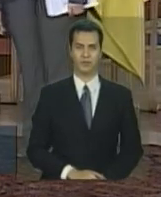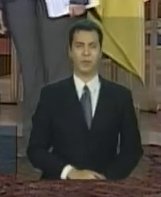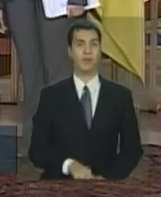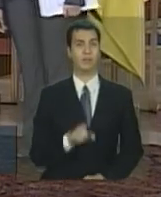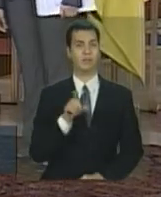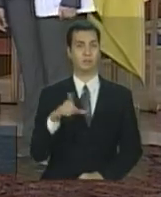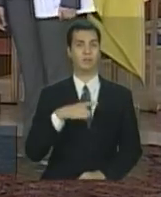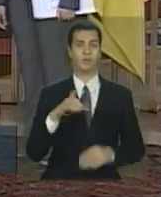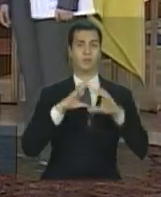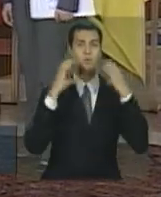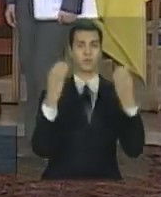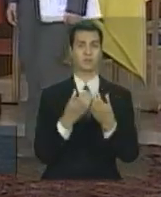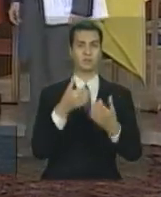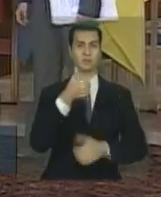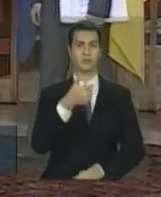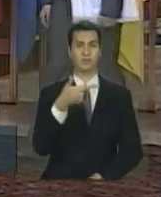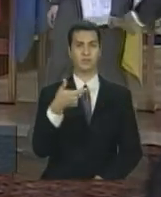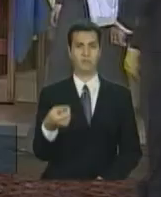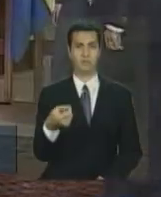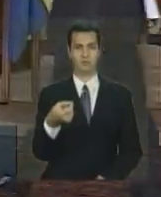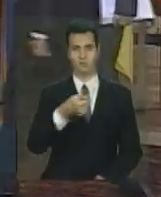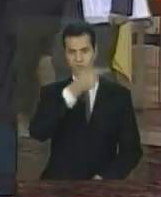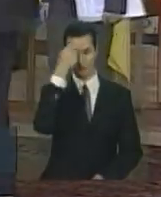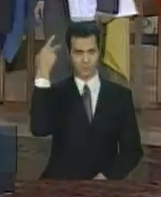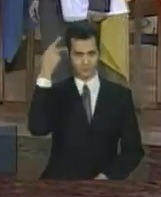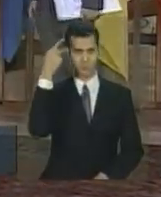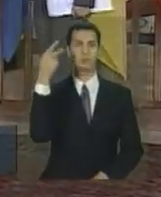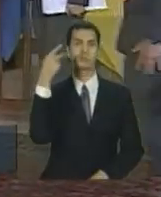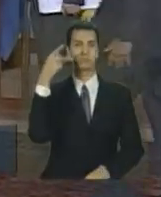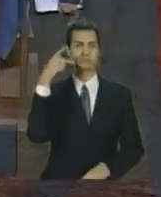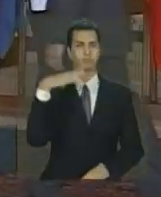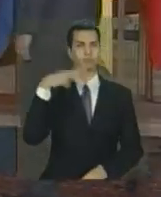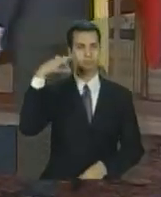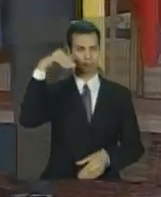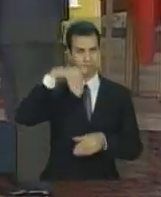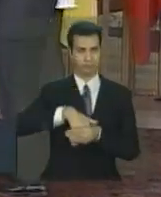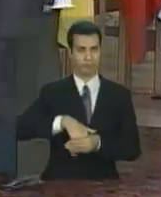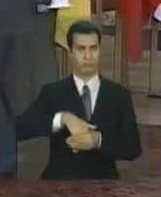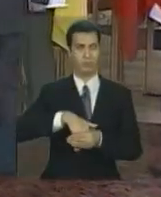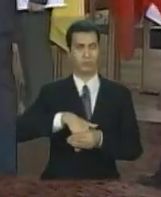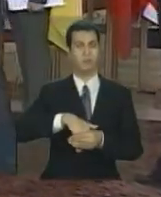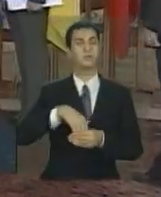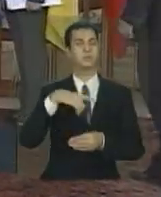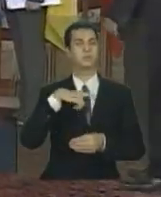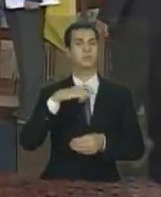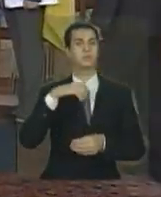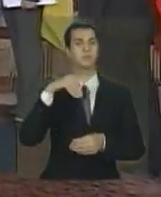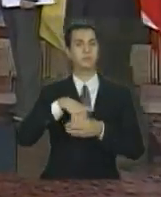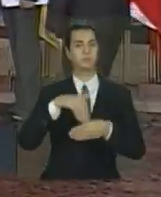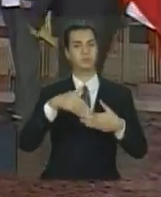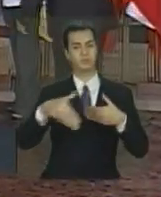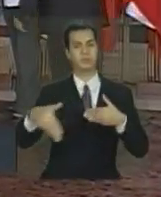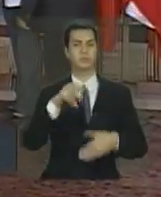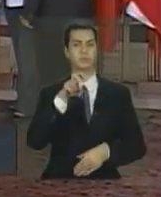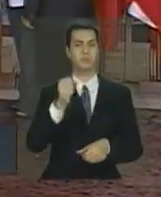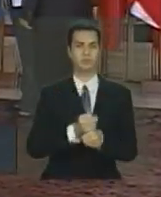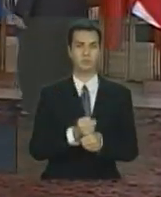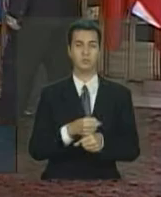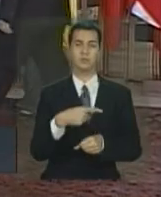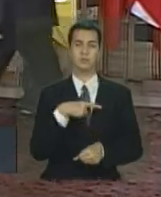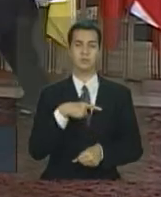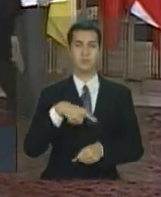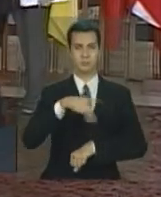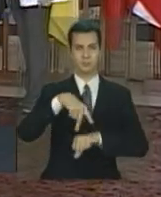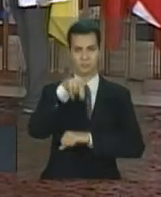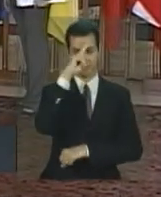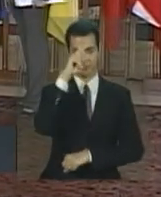membros eleitos para um mandato de 5 anos. O país é dividido em 25 regiões. As